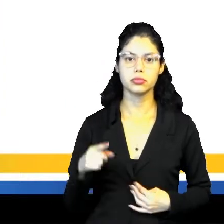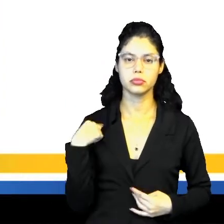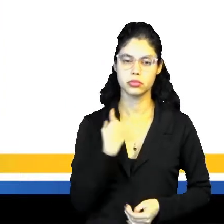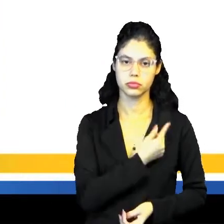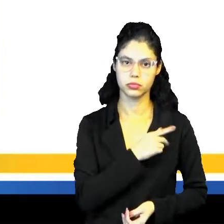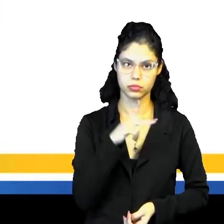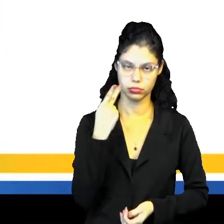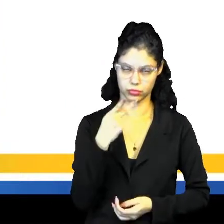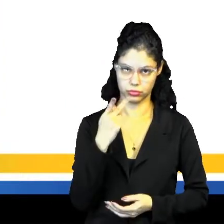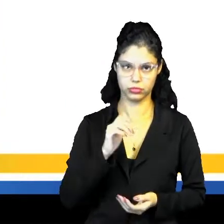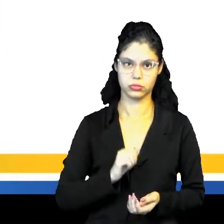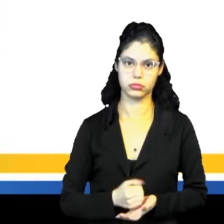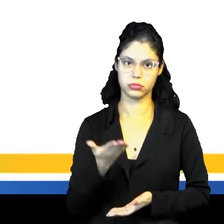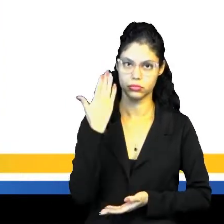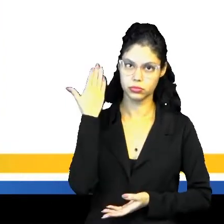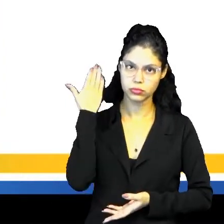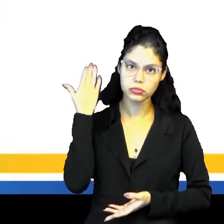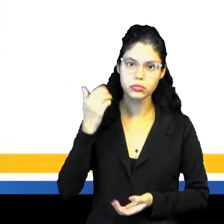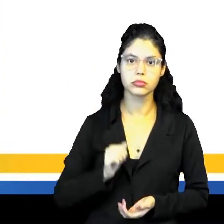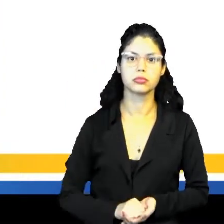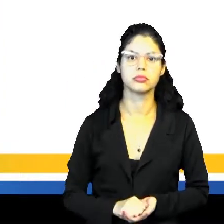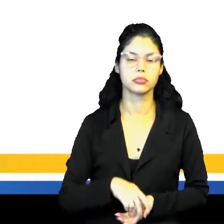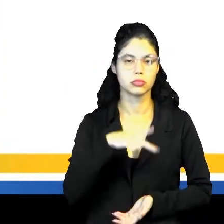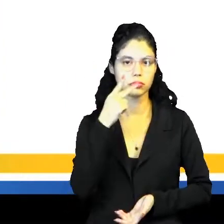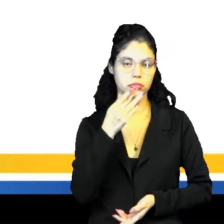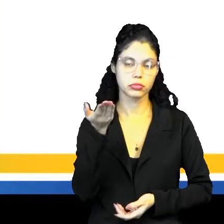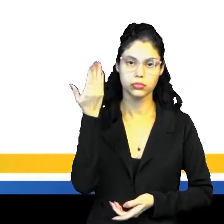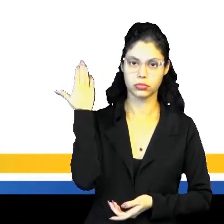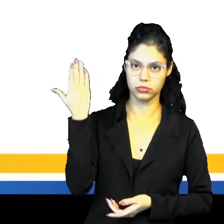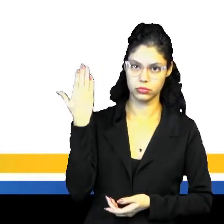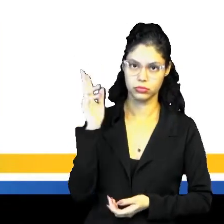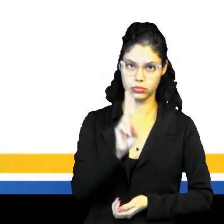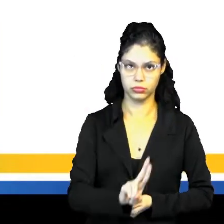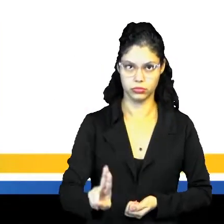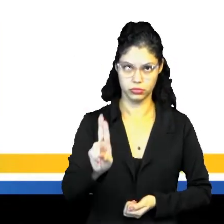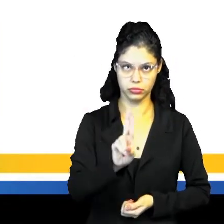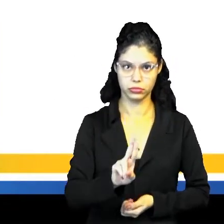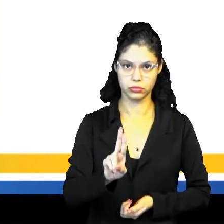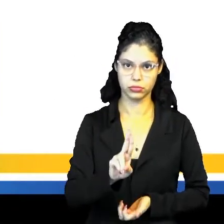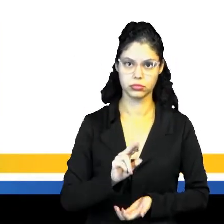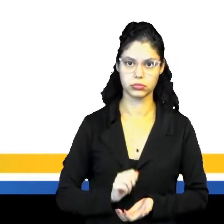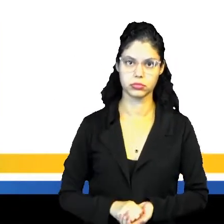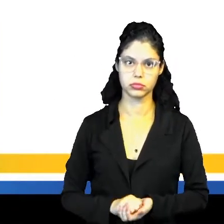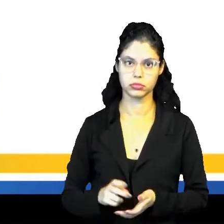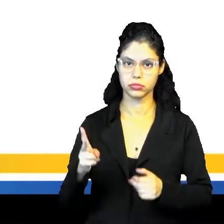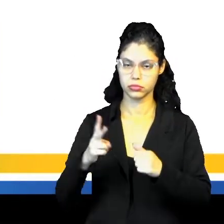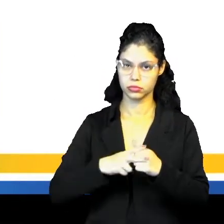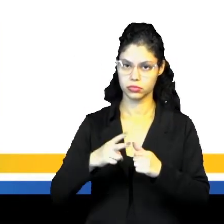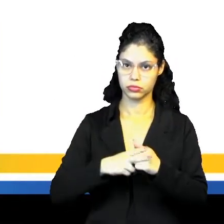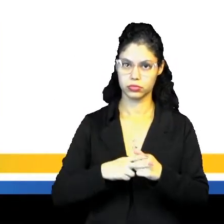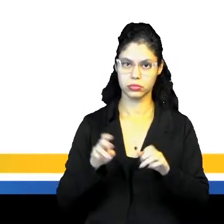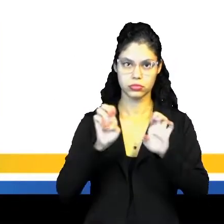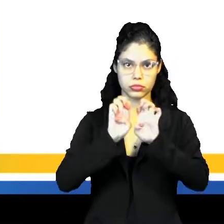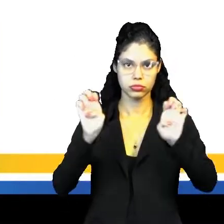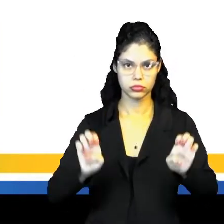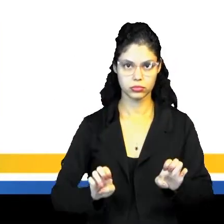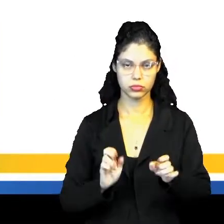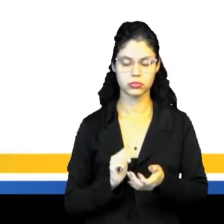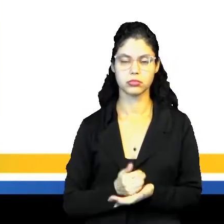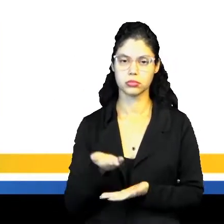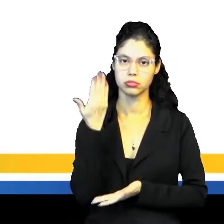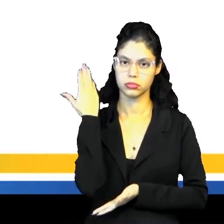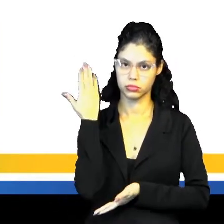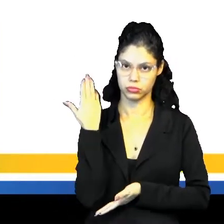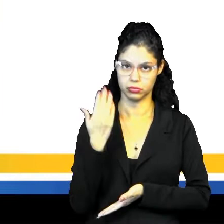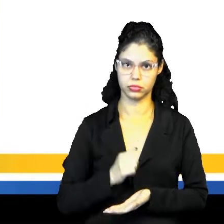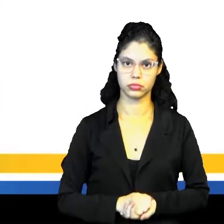vai falar do passado, né? E para a gente falar do passado, a gente tem que utilizar, né, os verbos na estrutura passado, né?